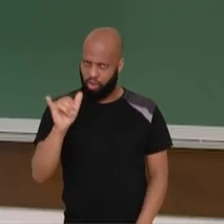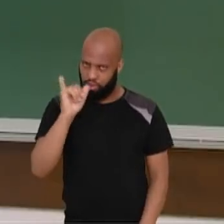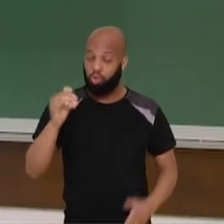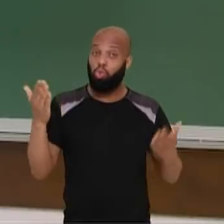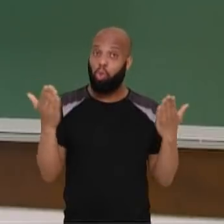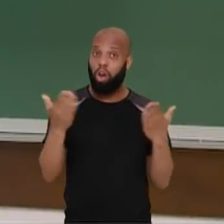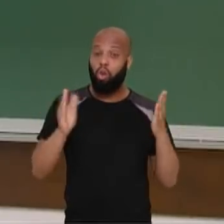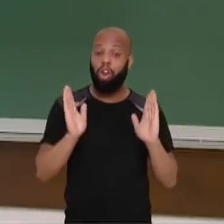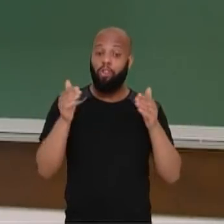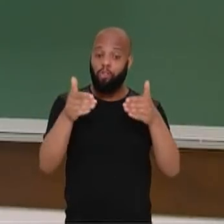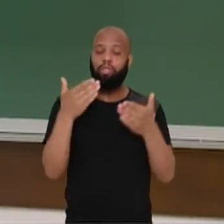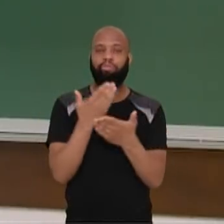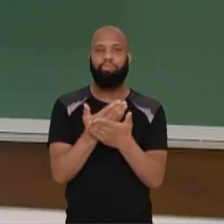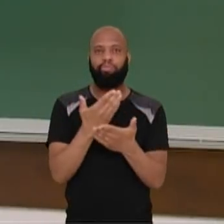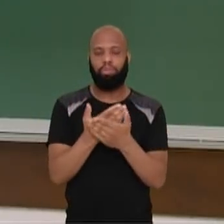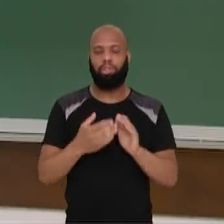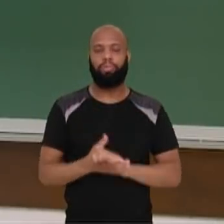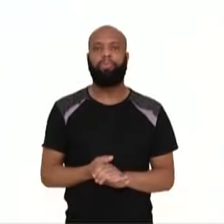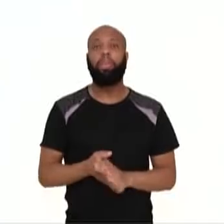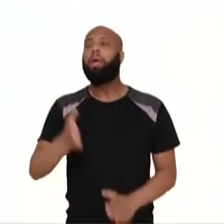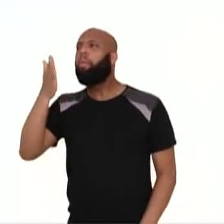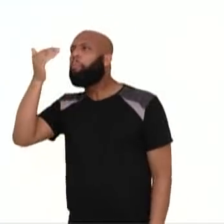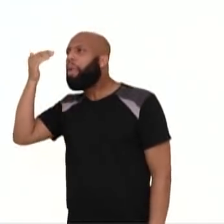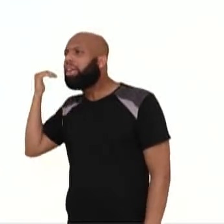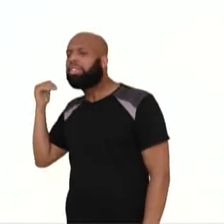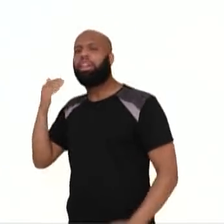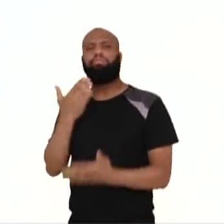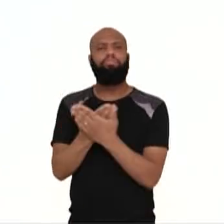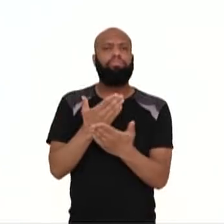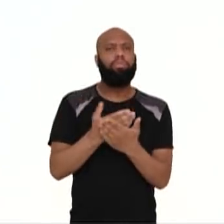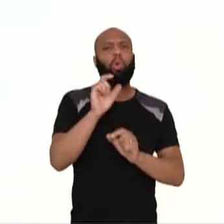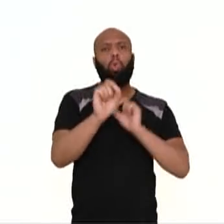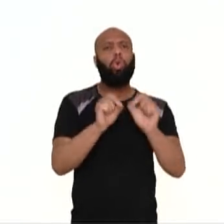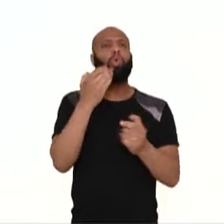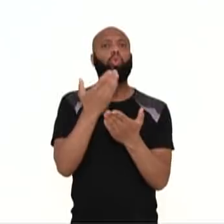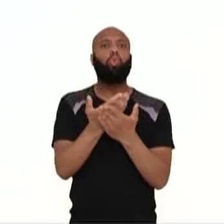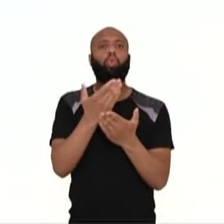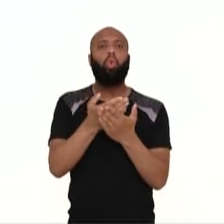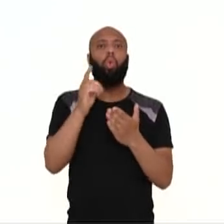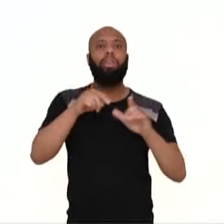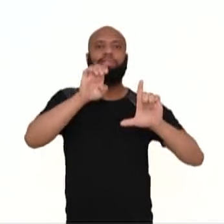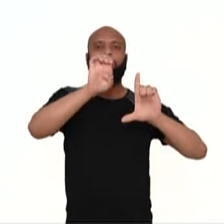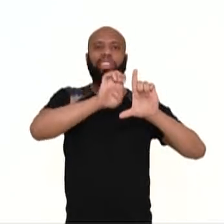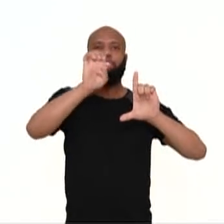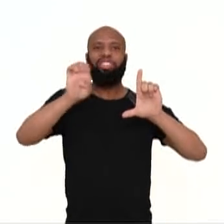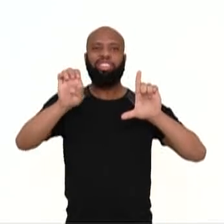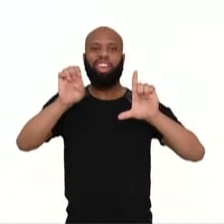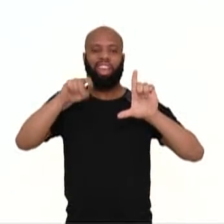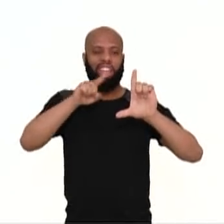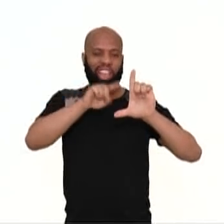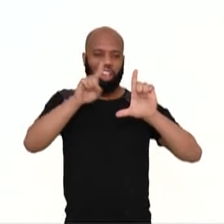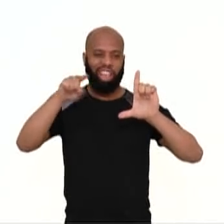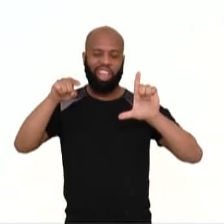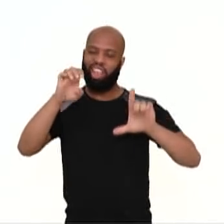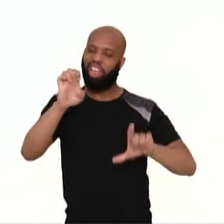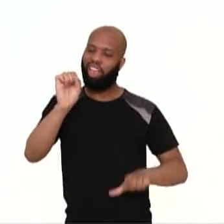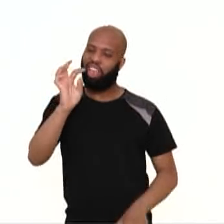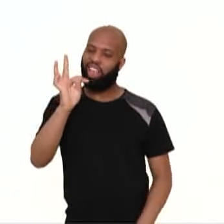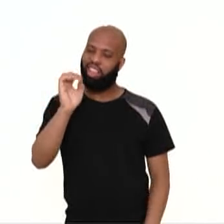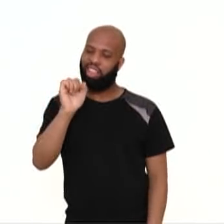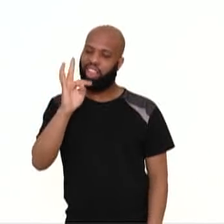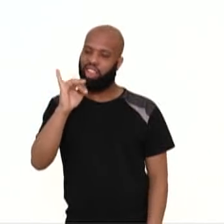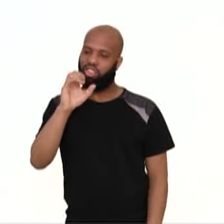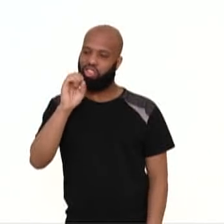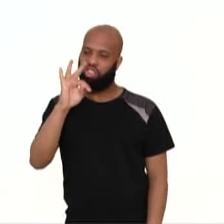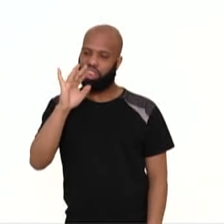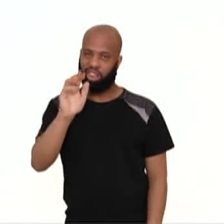nossa aula. Na última aula, nós trabalhamos com a parte da estatística. Lembra o que é? É a parte de coleta de